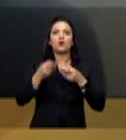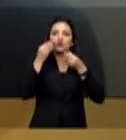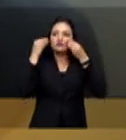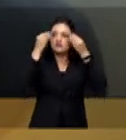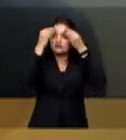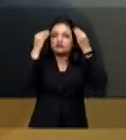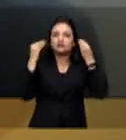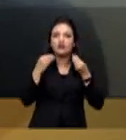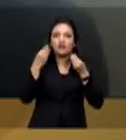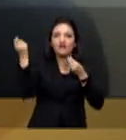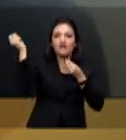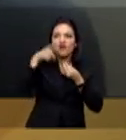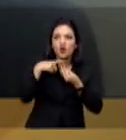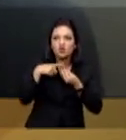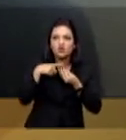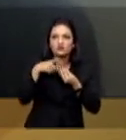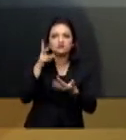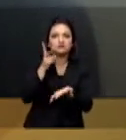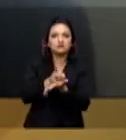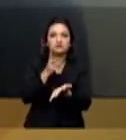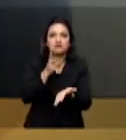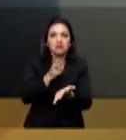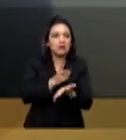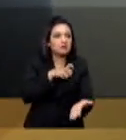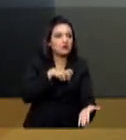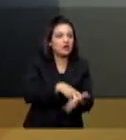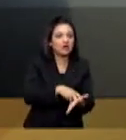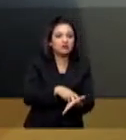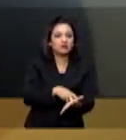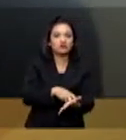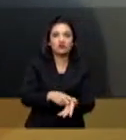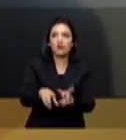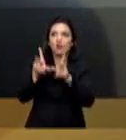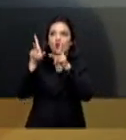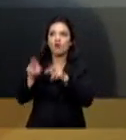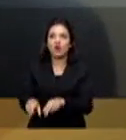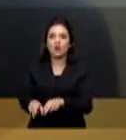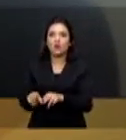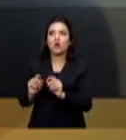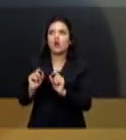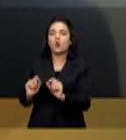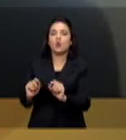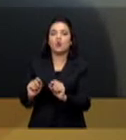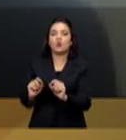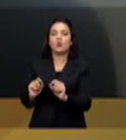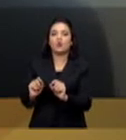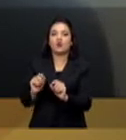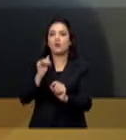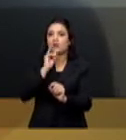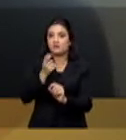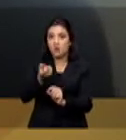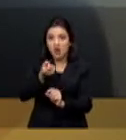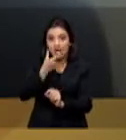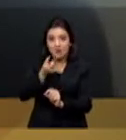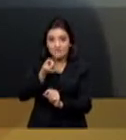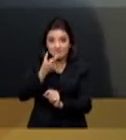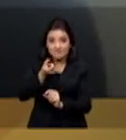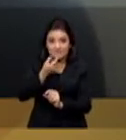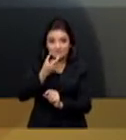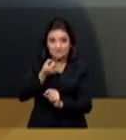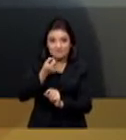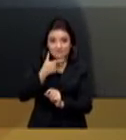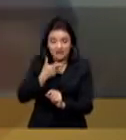superficial. A mesma pena se aplica a uma conduta muito mais grave, que seria um medicamento